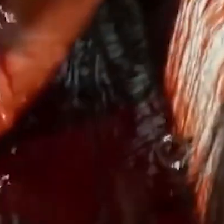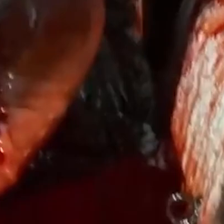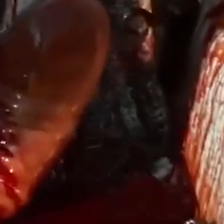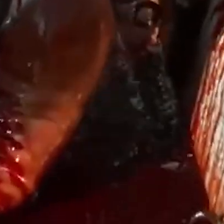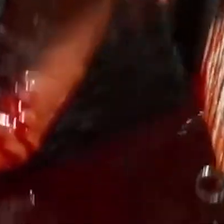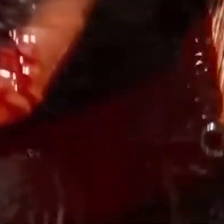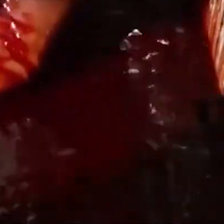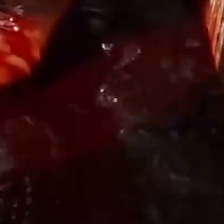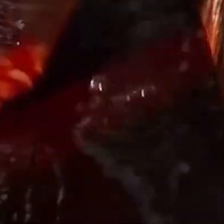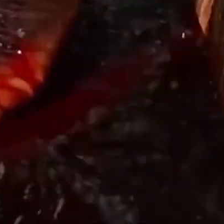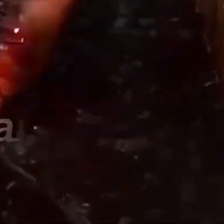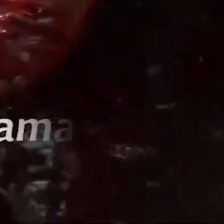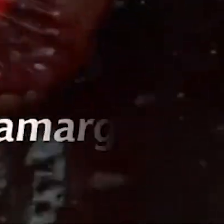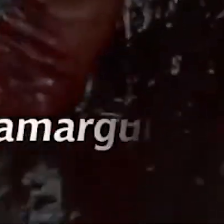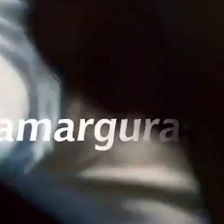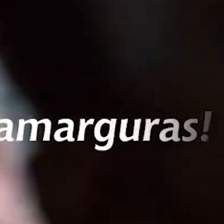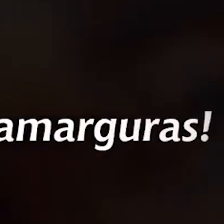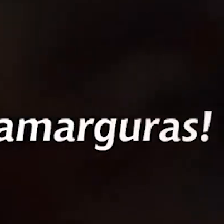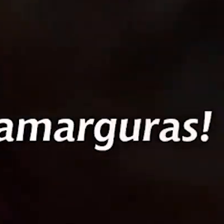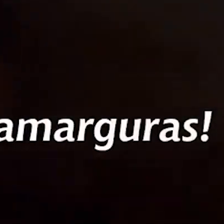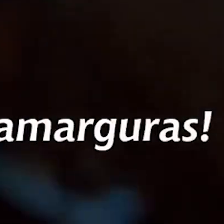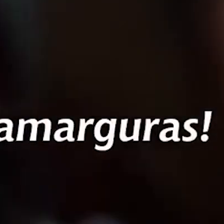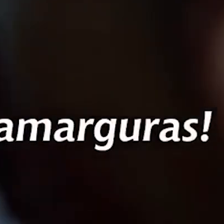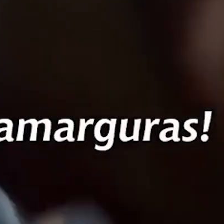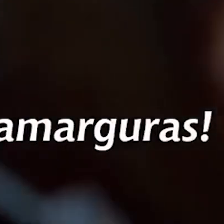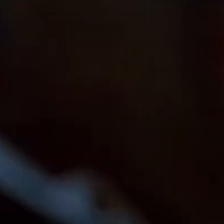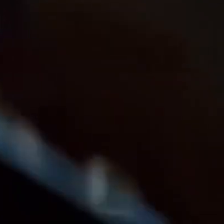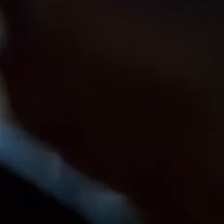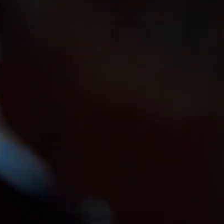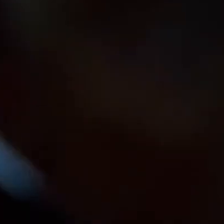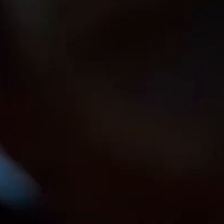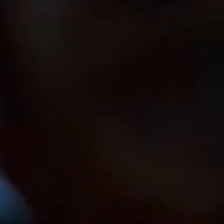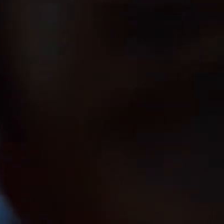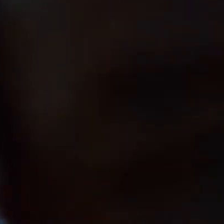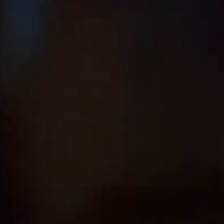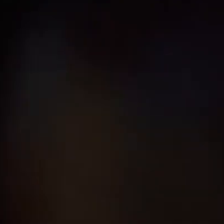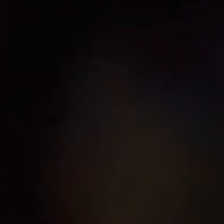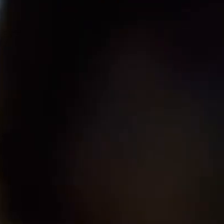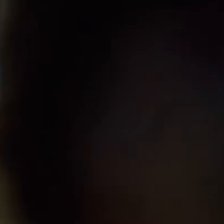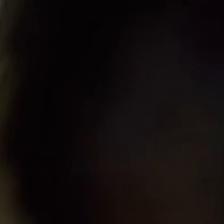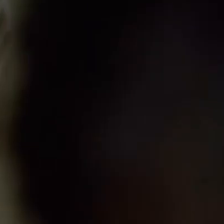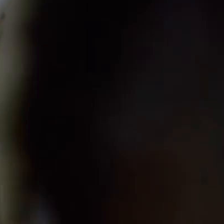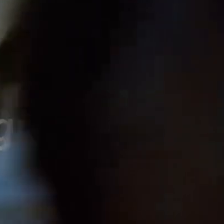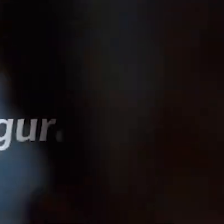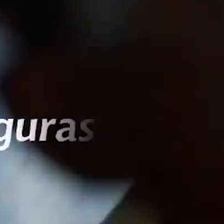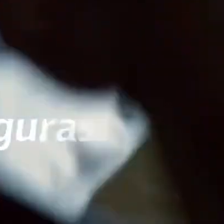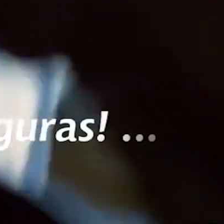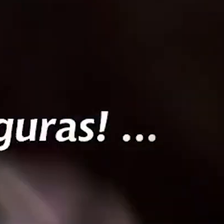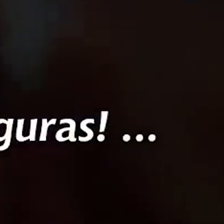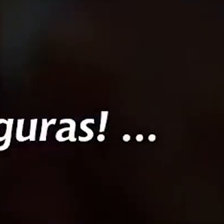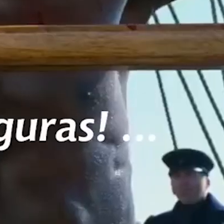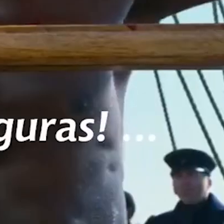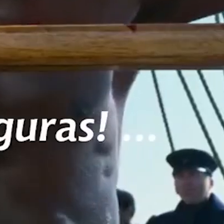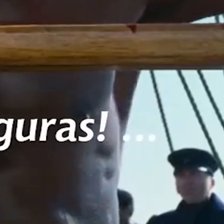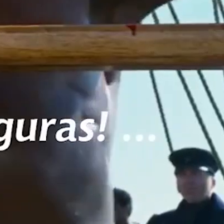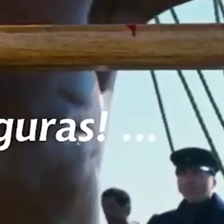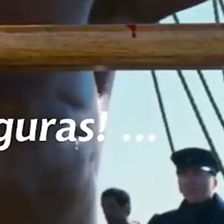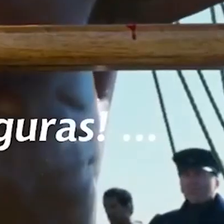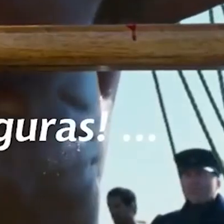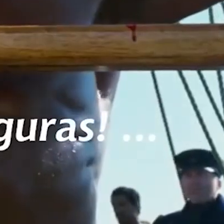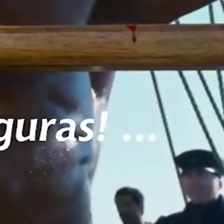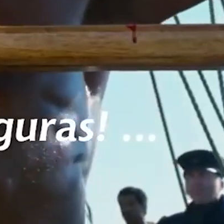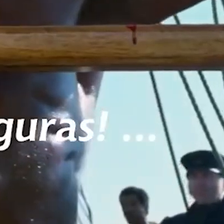vejo eu ali? Que quadro de amarguras! É canto funeral? Que